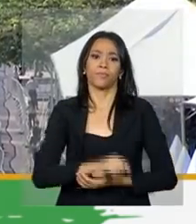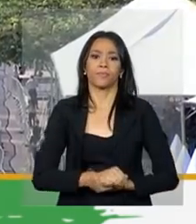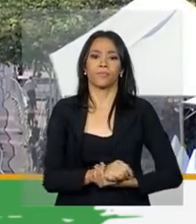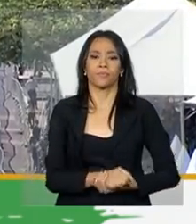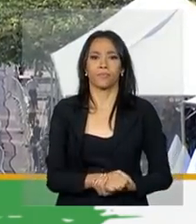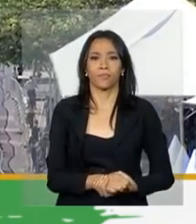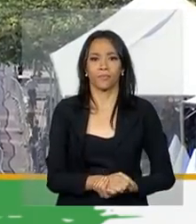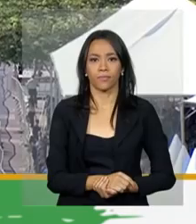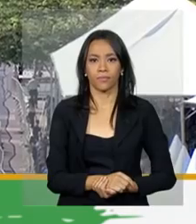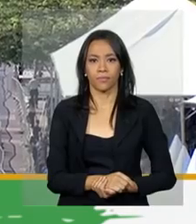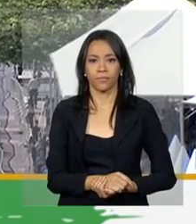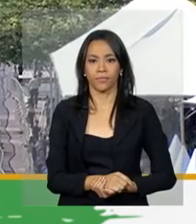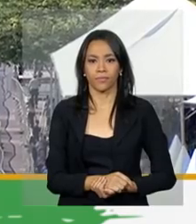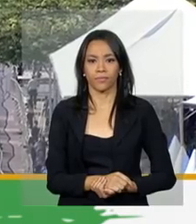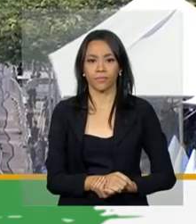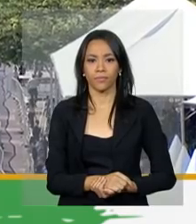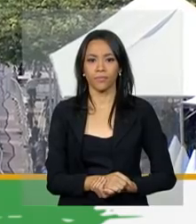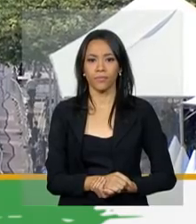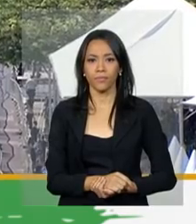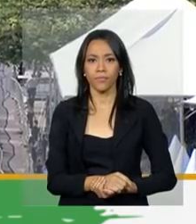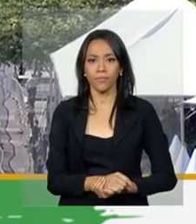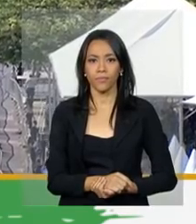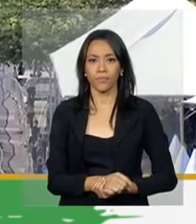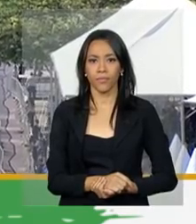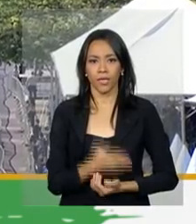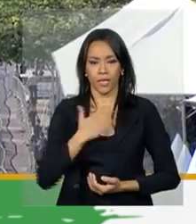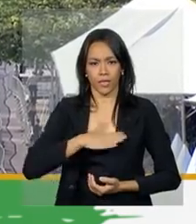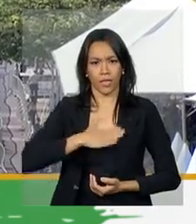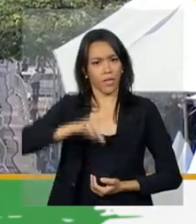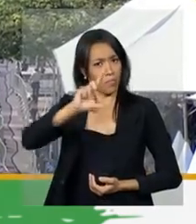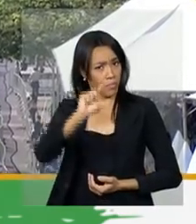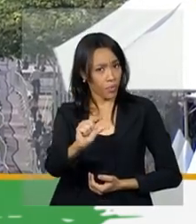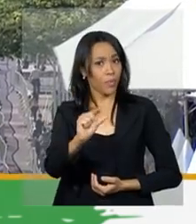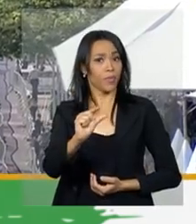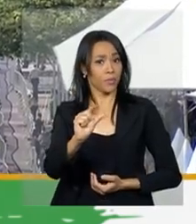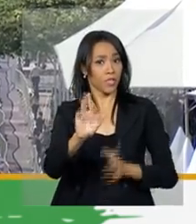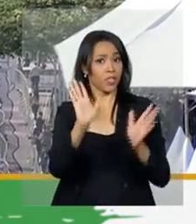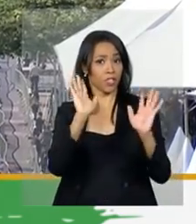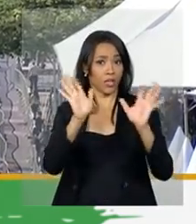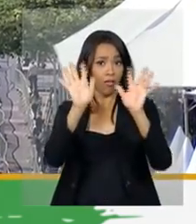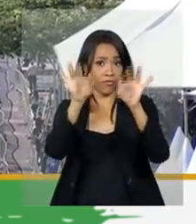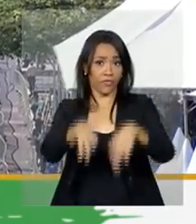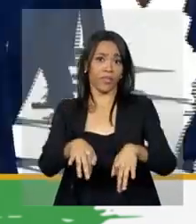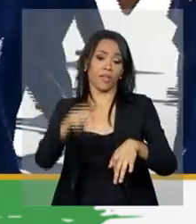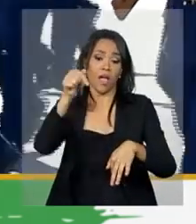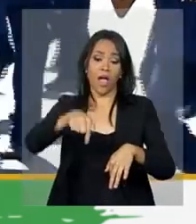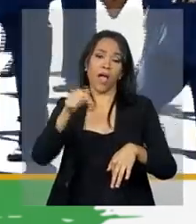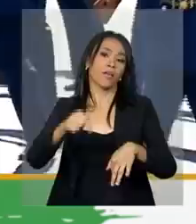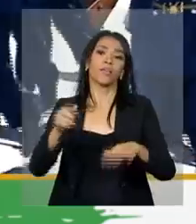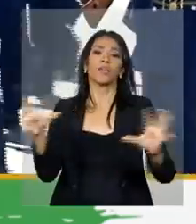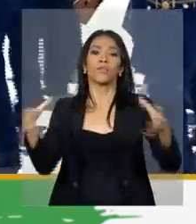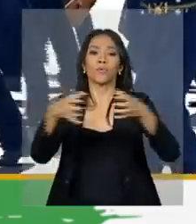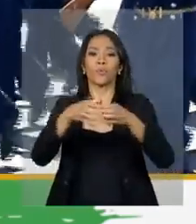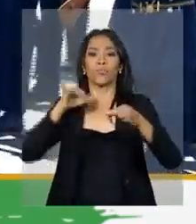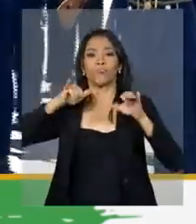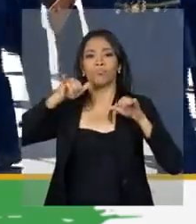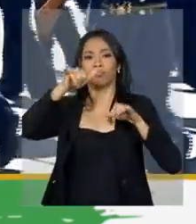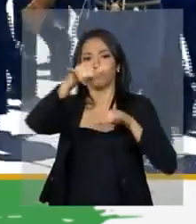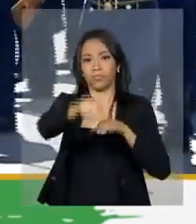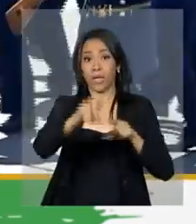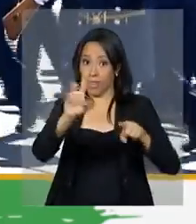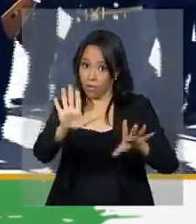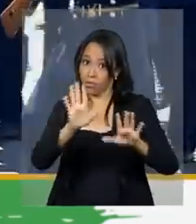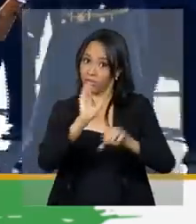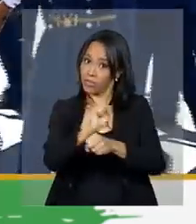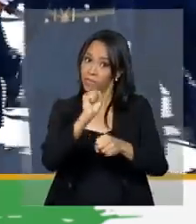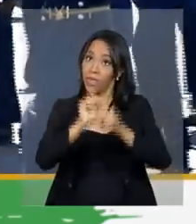desfile terrestre da Força Aérea Brasileira. E daqui a pouquinho também já estão encerrando o desfile da Força Aérea aqui, mas daqui a pouco tem mais apresentação no ar, né, Major